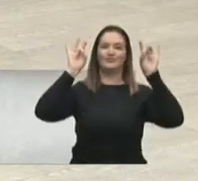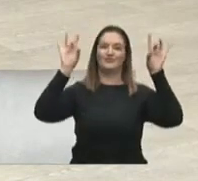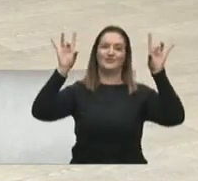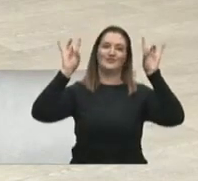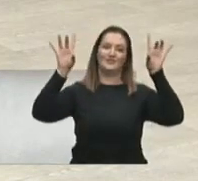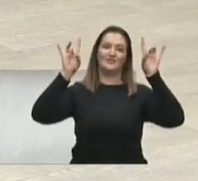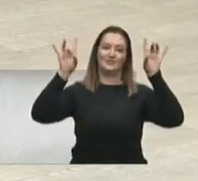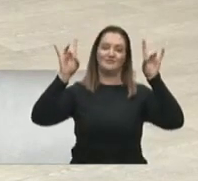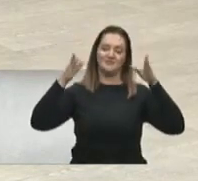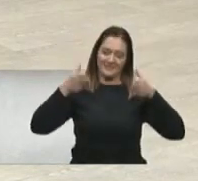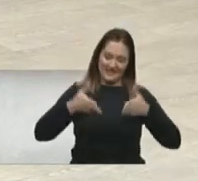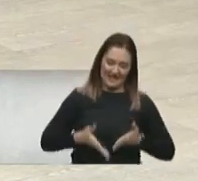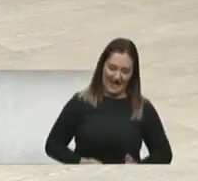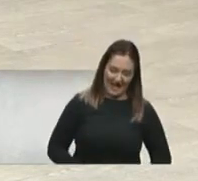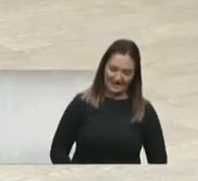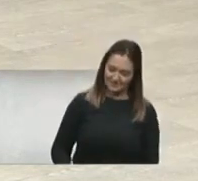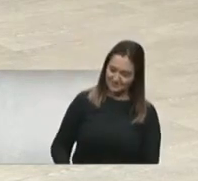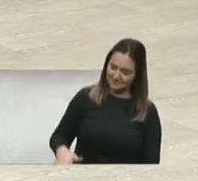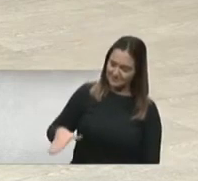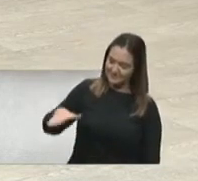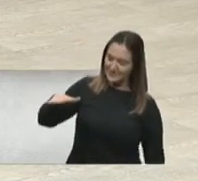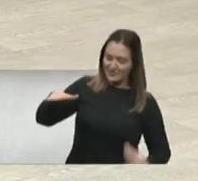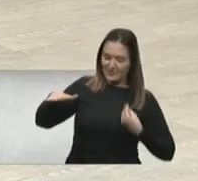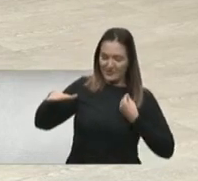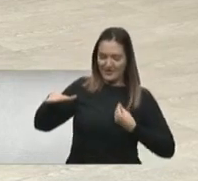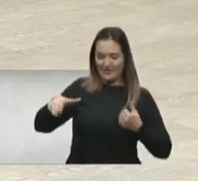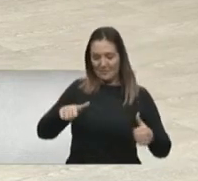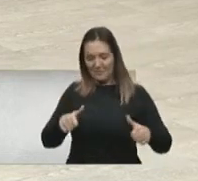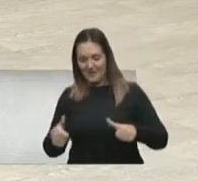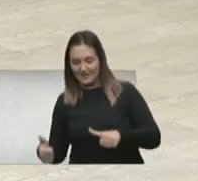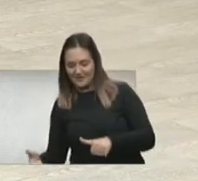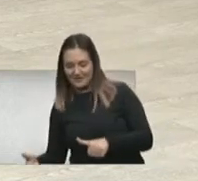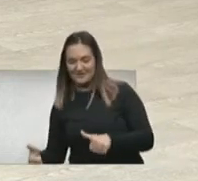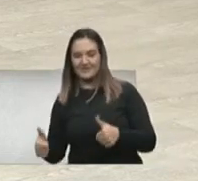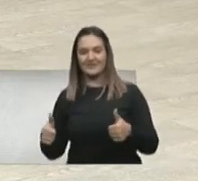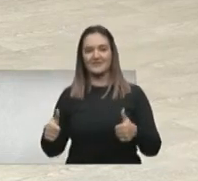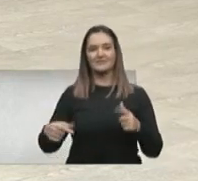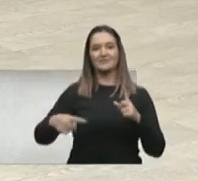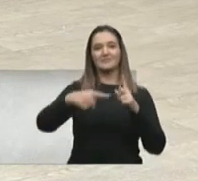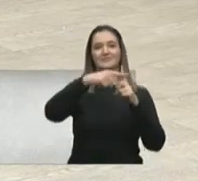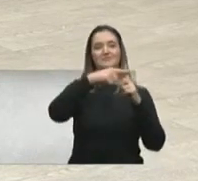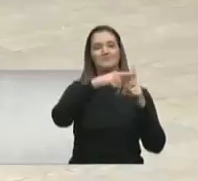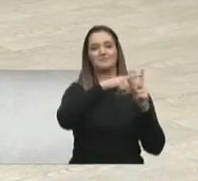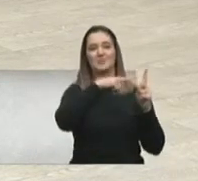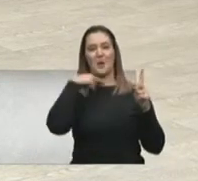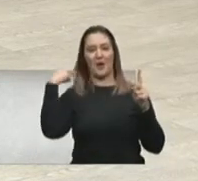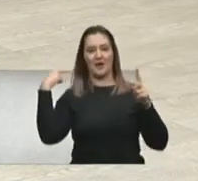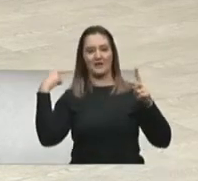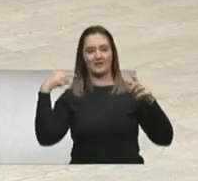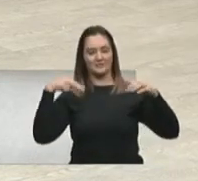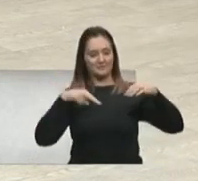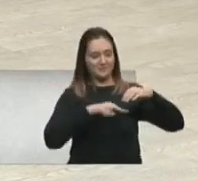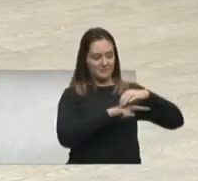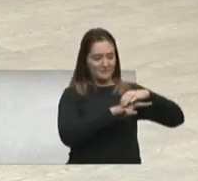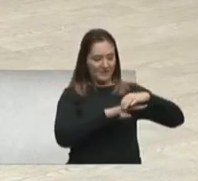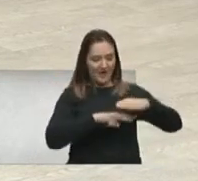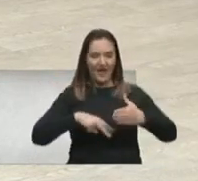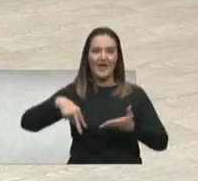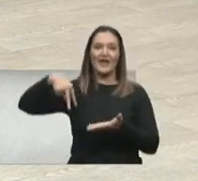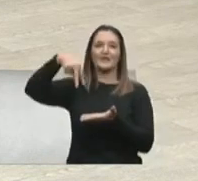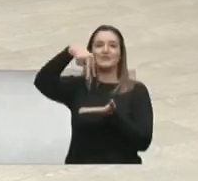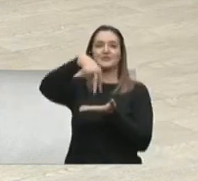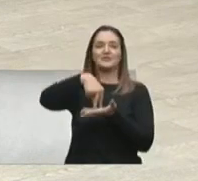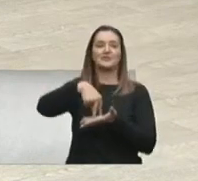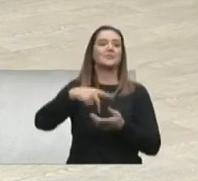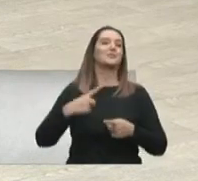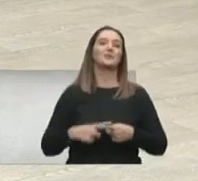Nasce, vive, batiza, morre, ressuscita. Sabe para quê? Para salvar você, para